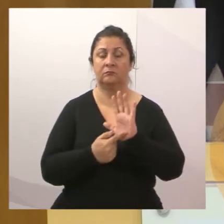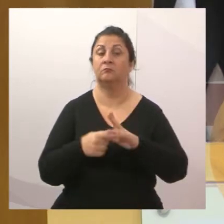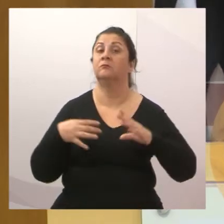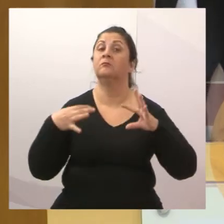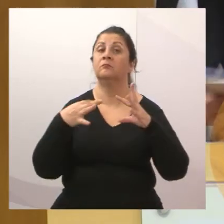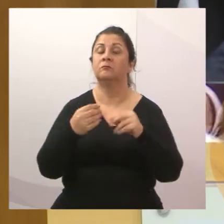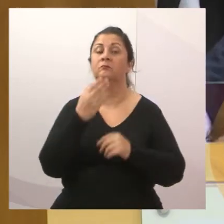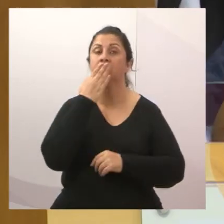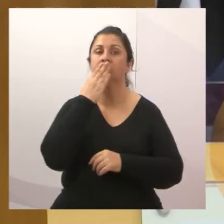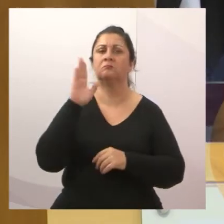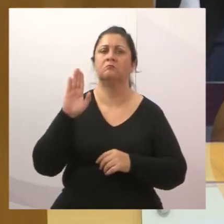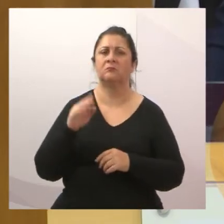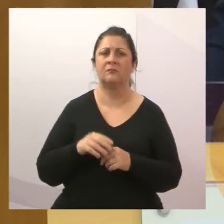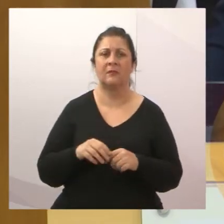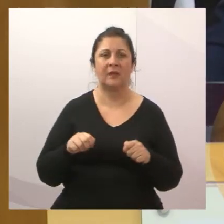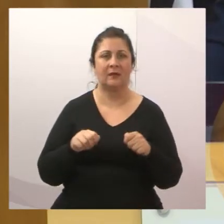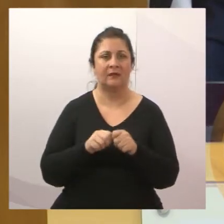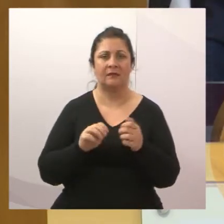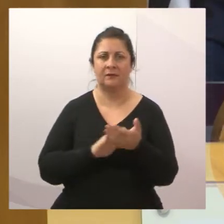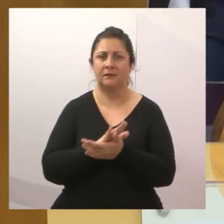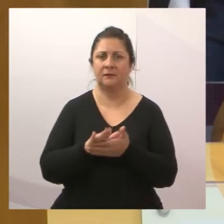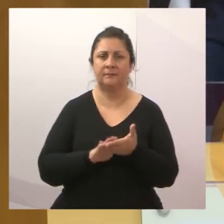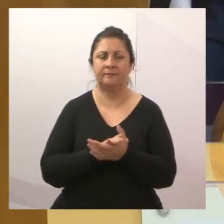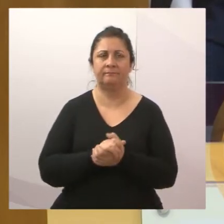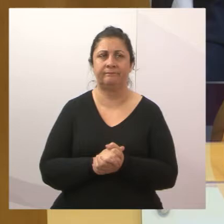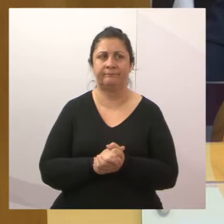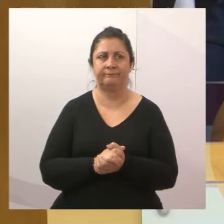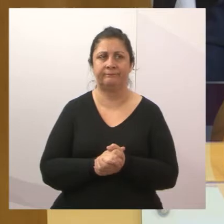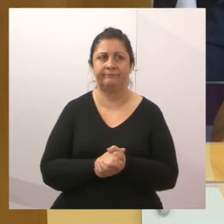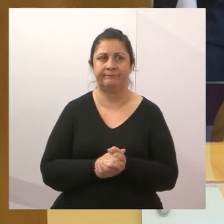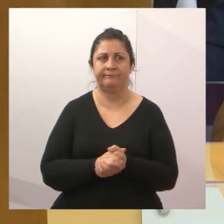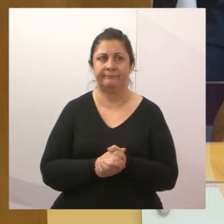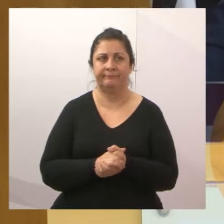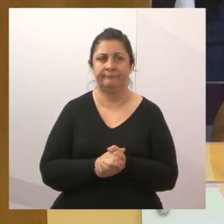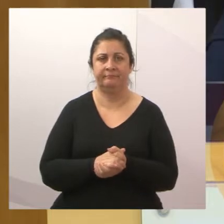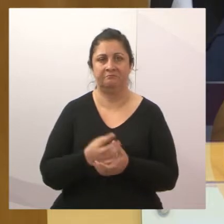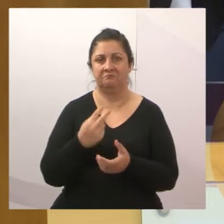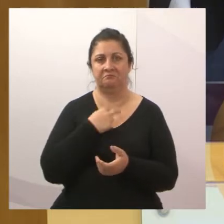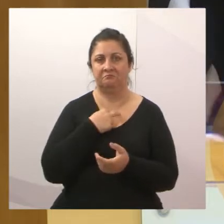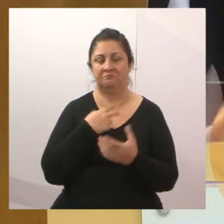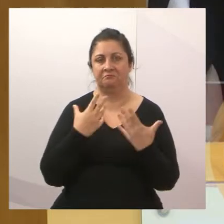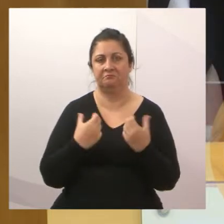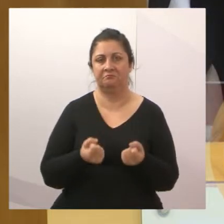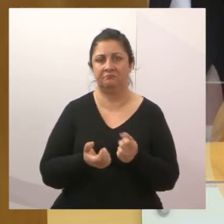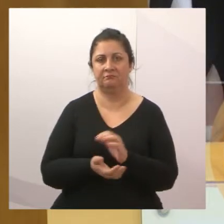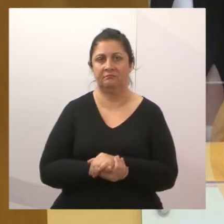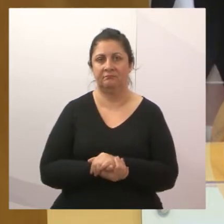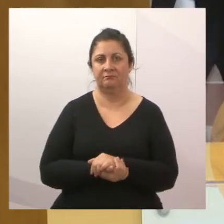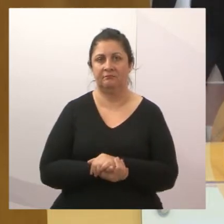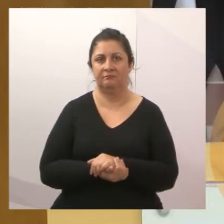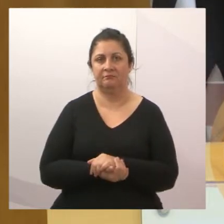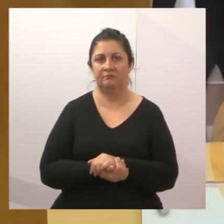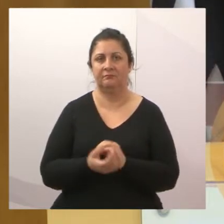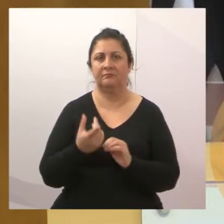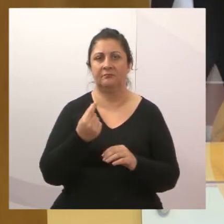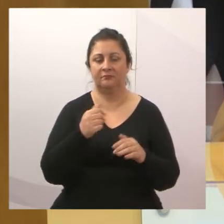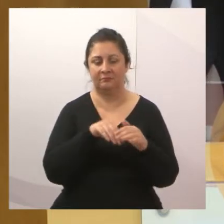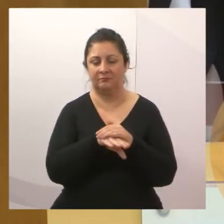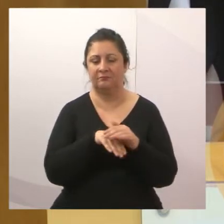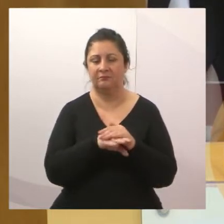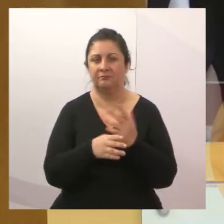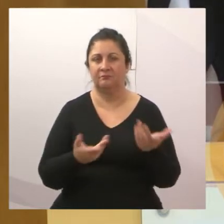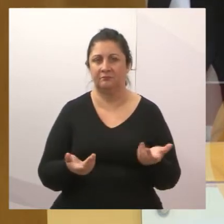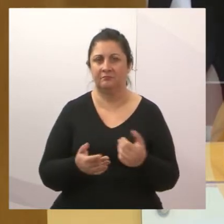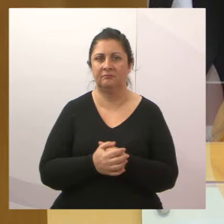as propostas e não se realiza. Então não dá para a gente considerar, né, que esses investimentos que foram